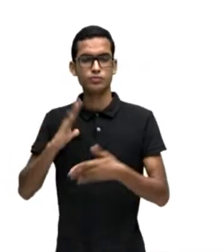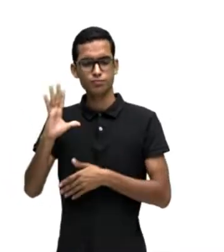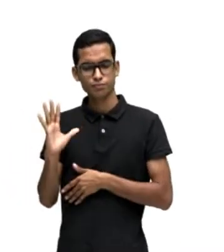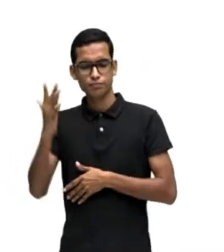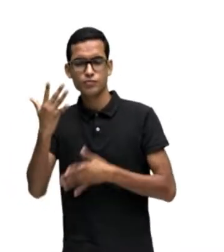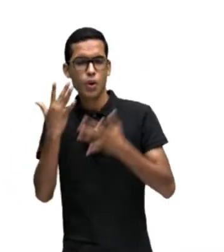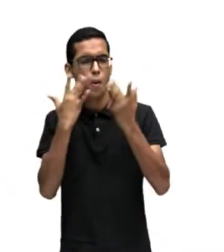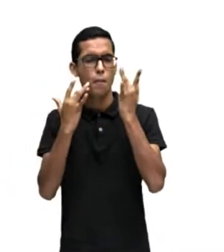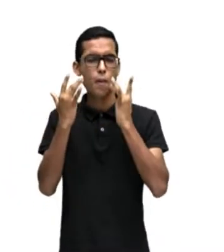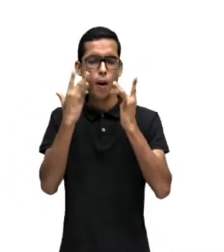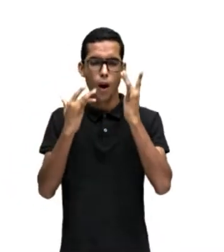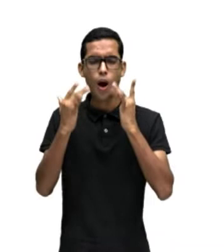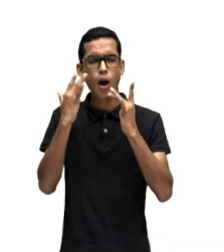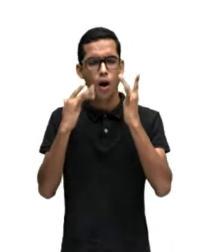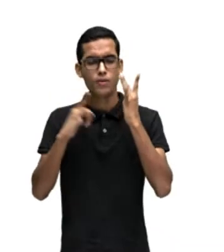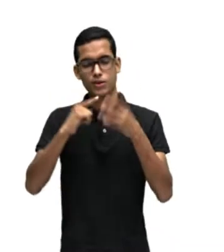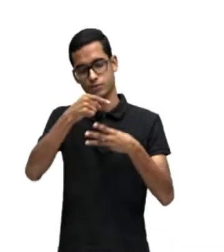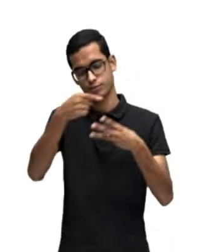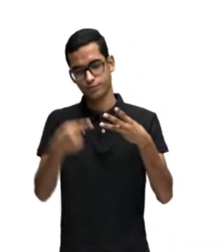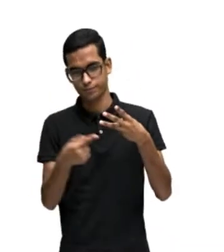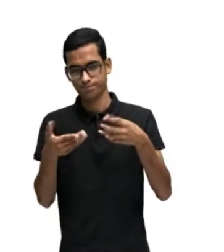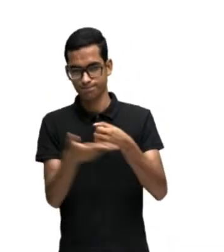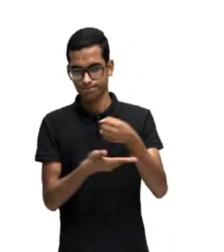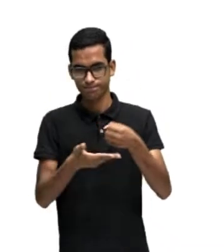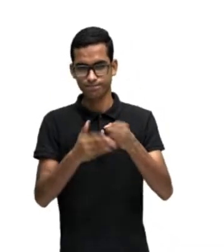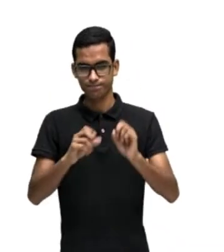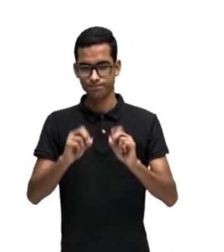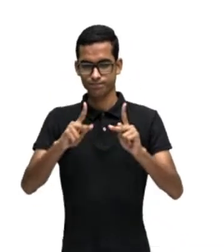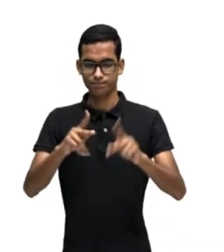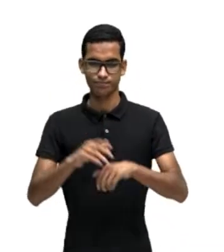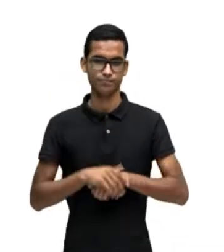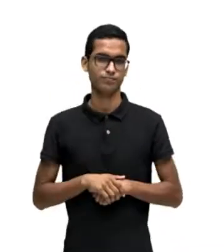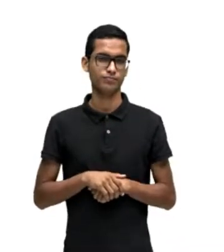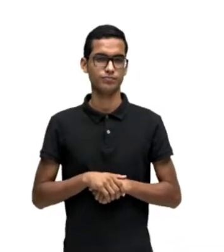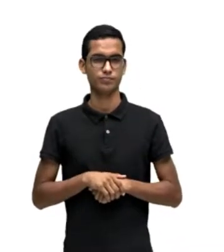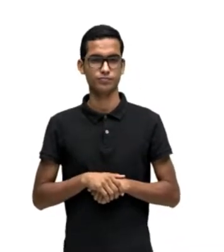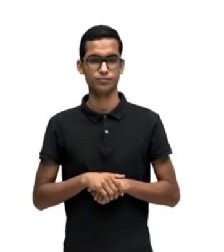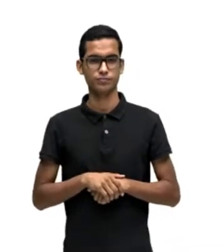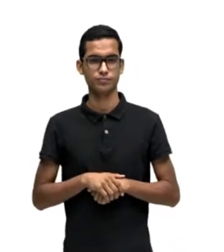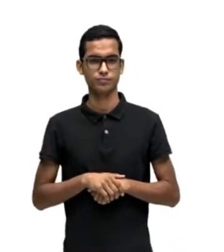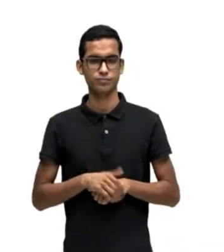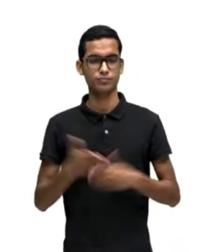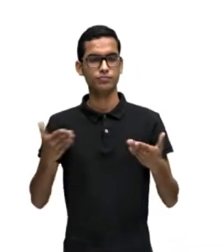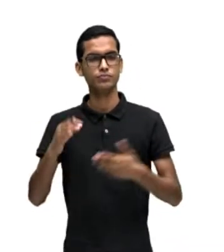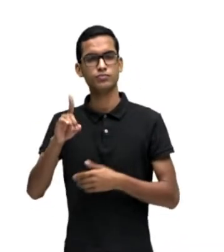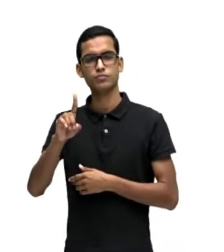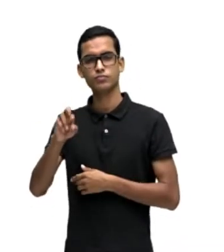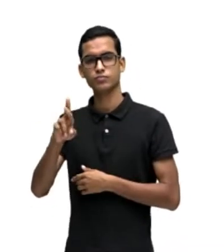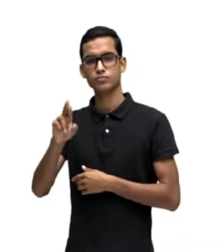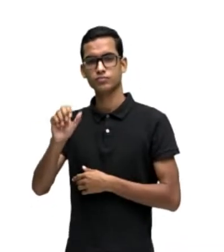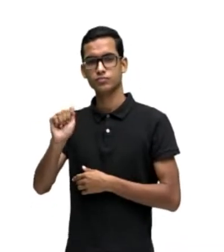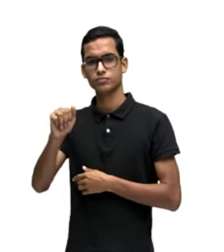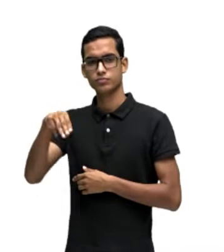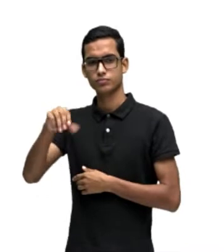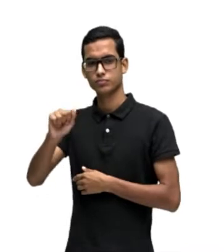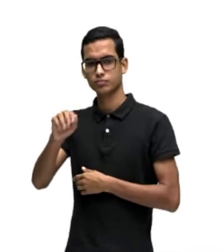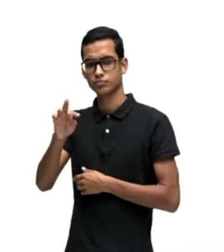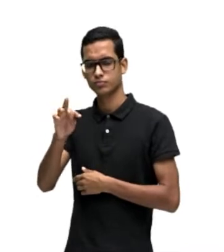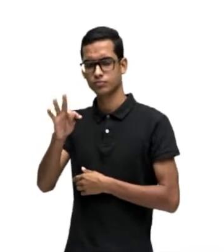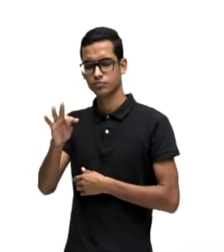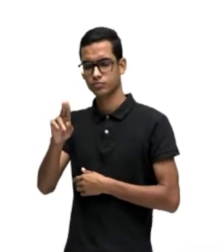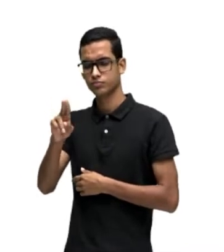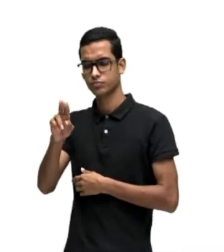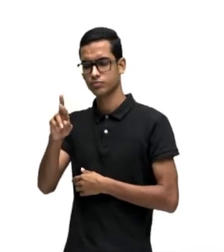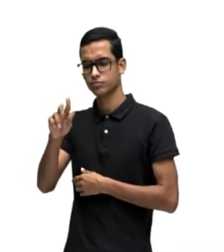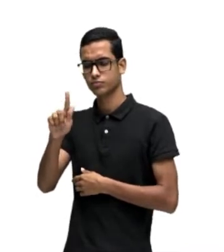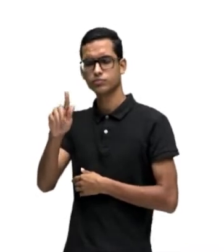texto, né, de teatro, ele tem esses 3 elementos. Vamos falar agora um pouco sobre o dramaturgo. A dramaturgia é a arte